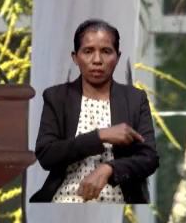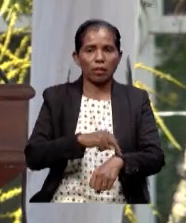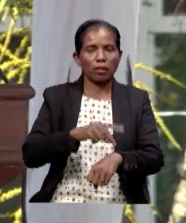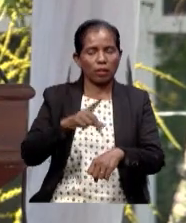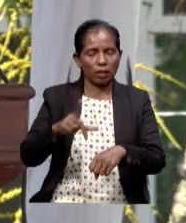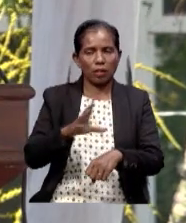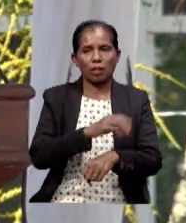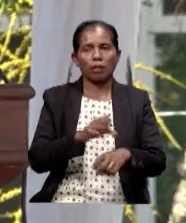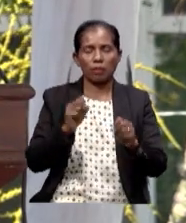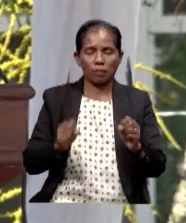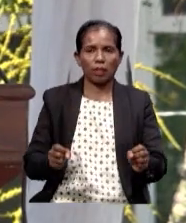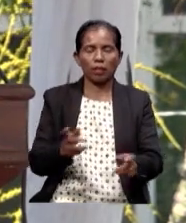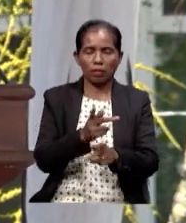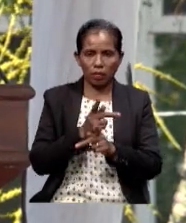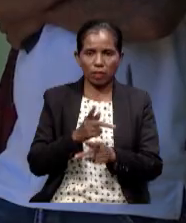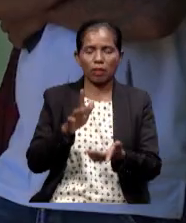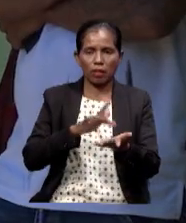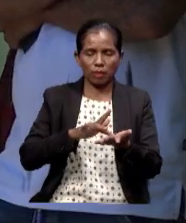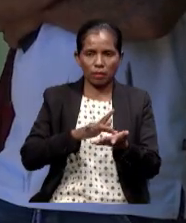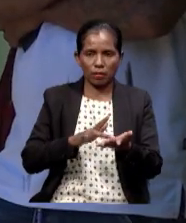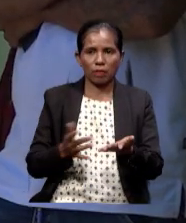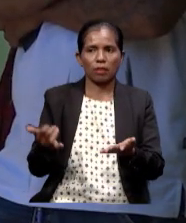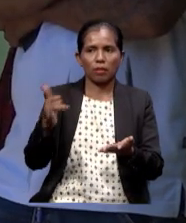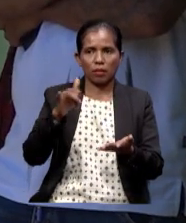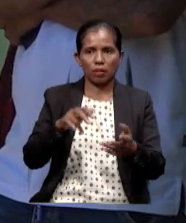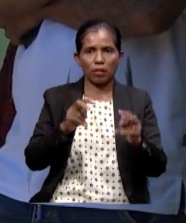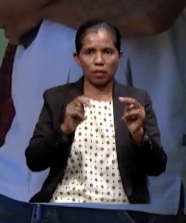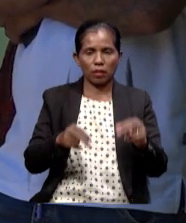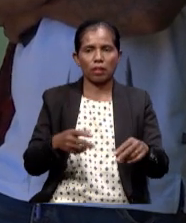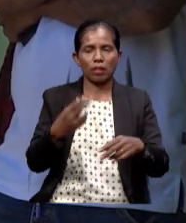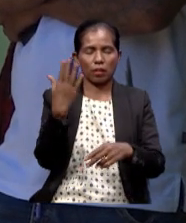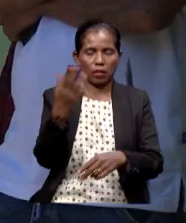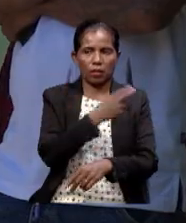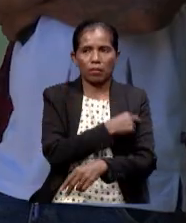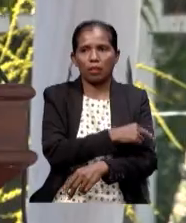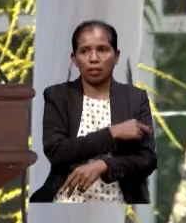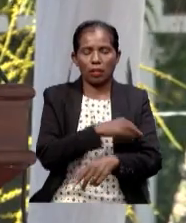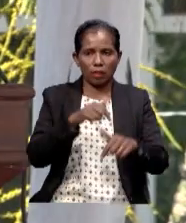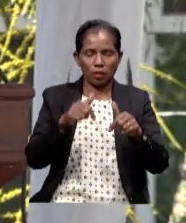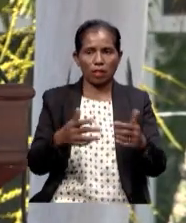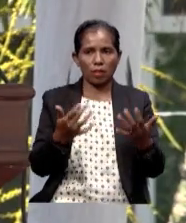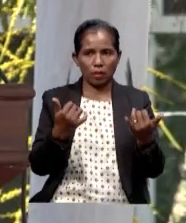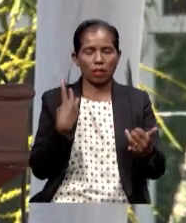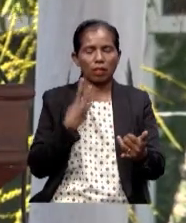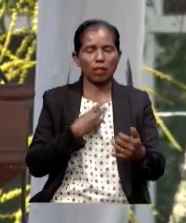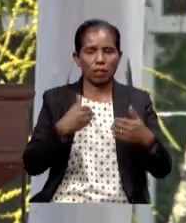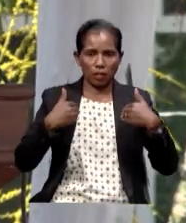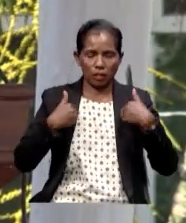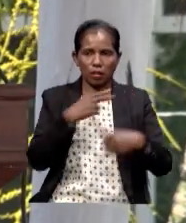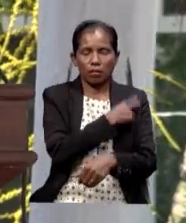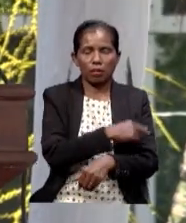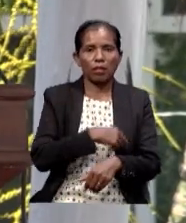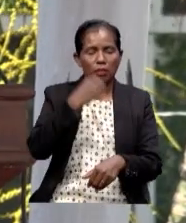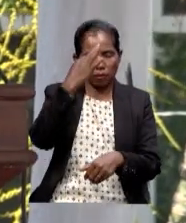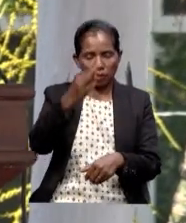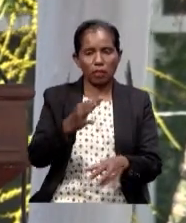Valadares pela assegura aí moro que nem bem tem que ir ao hospital e também agora da dau e tem hospital e para futuro se